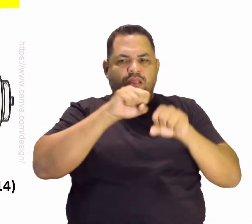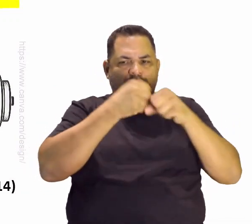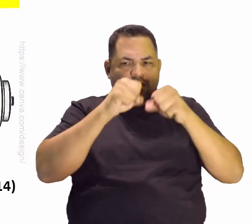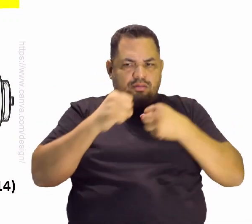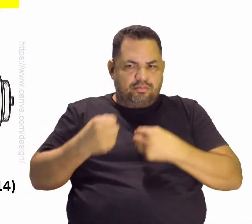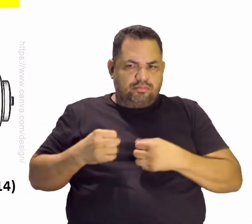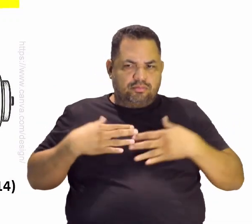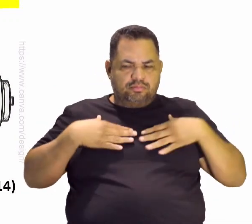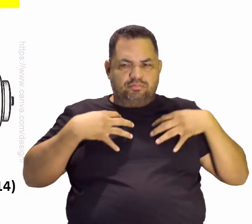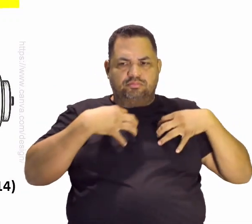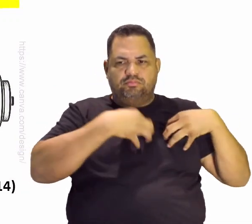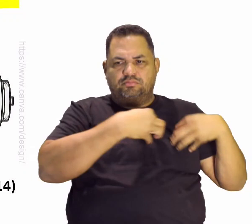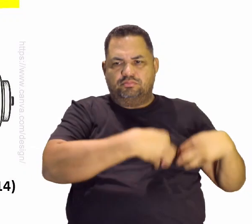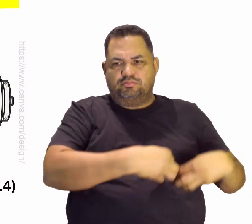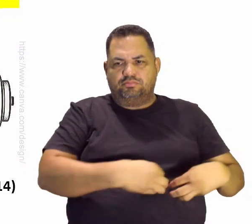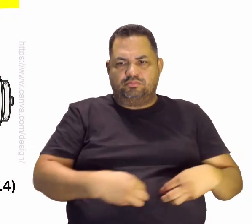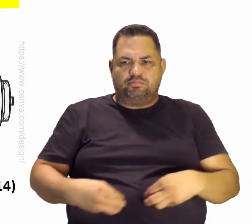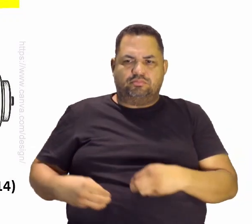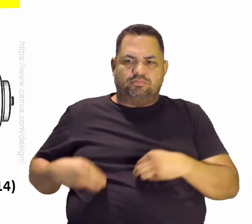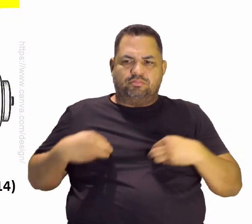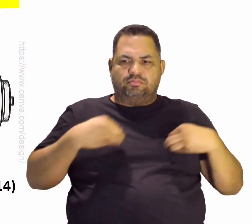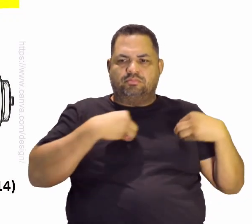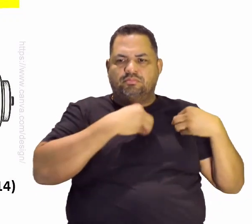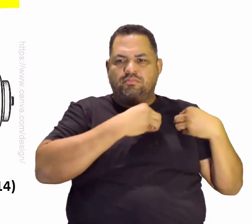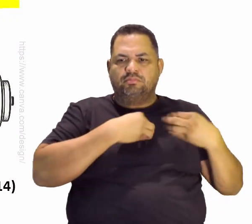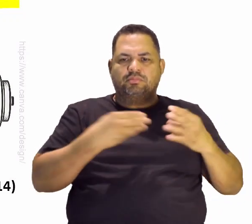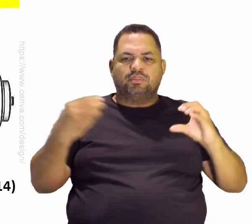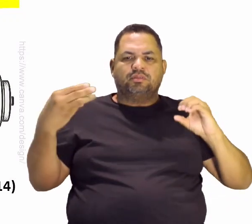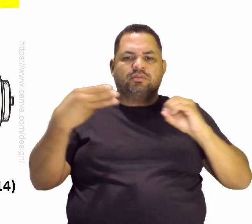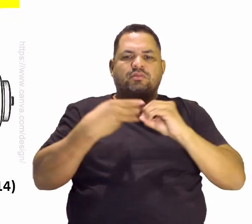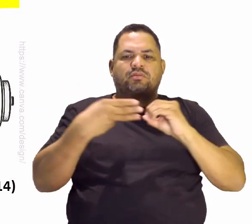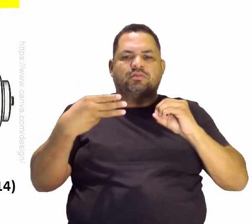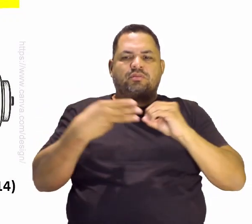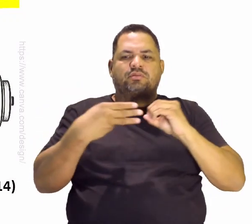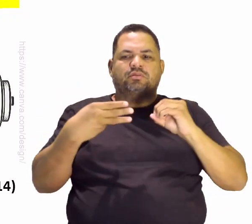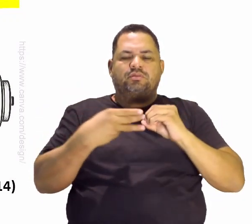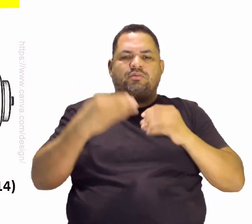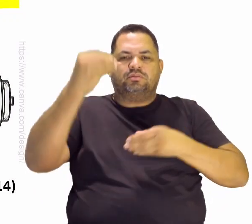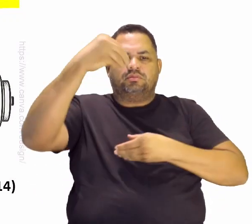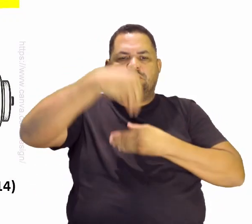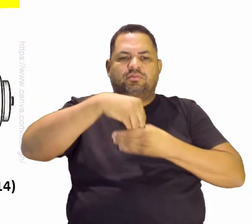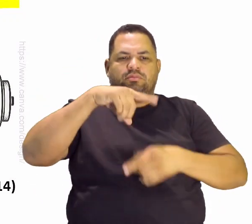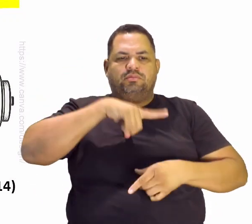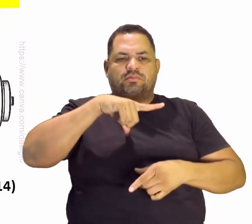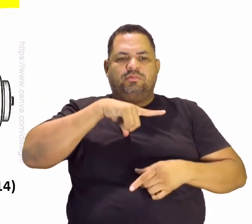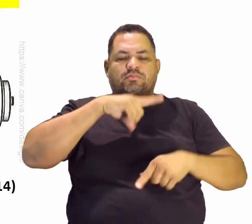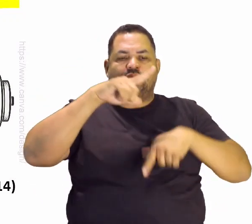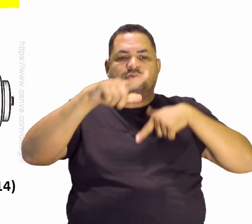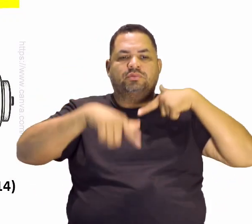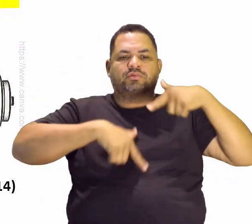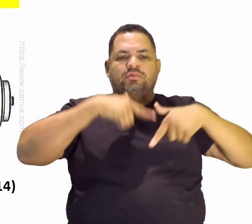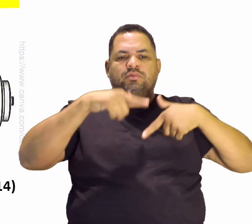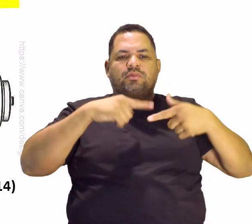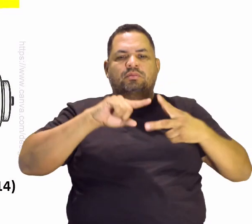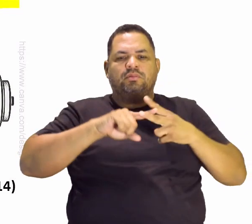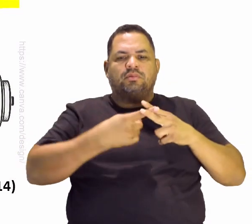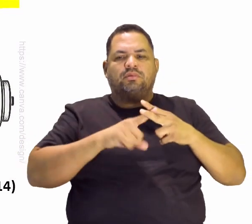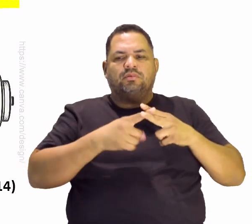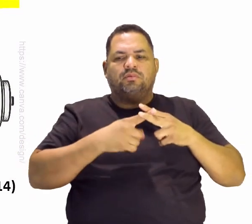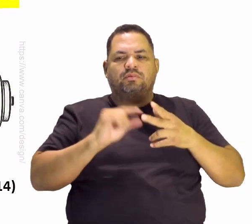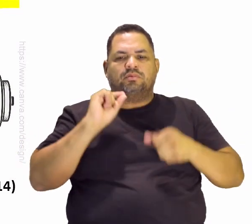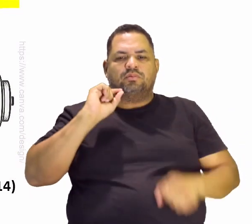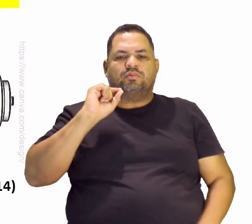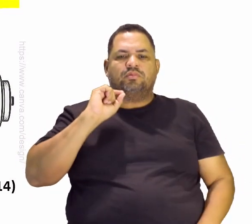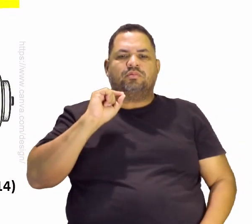sendo transportado para dentro das minhas células. Logo na sequência, eu tenho um trabalho mecânico. O que é esse trabalho mecânico,